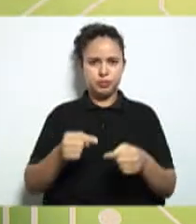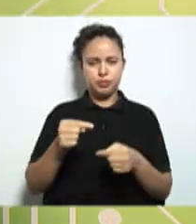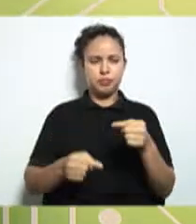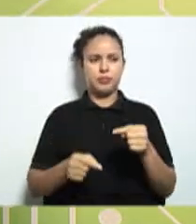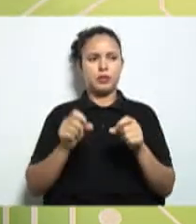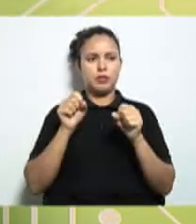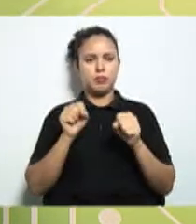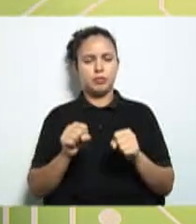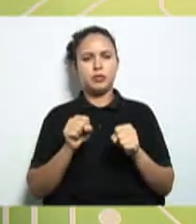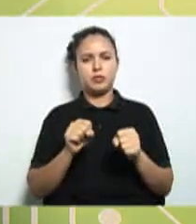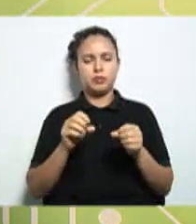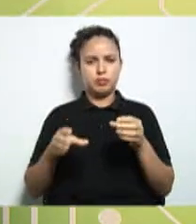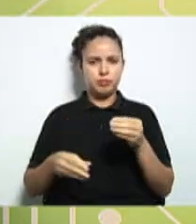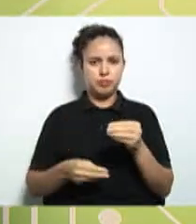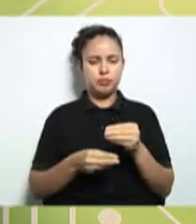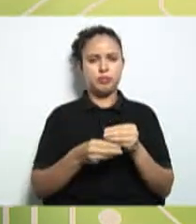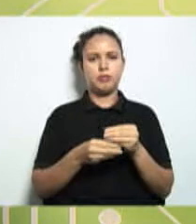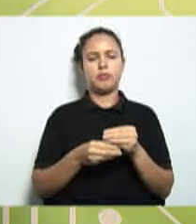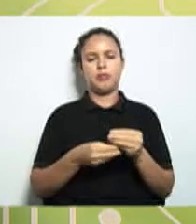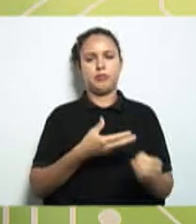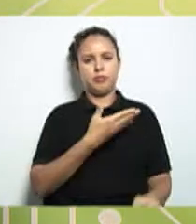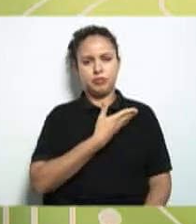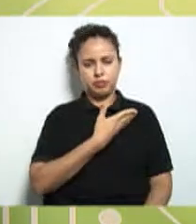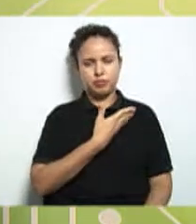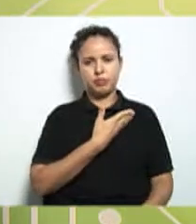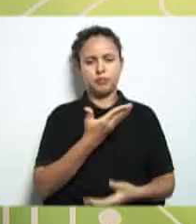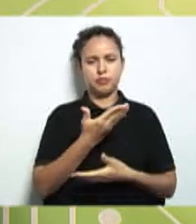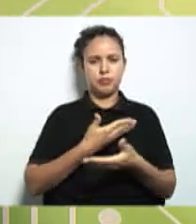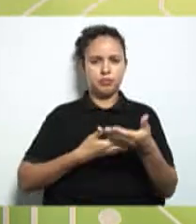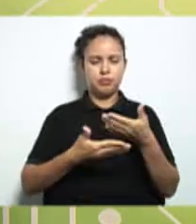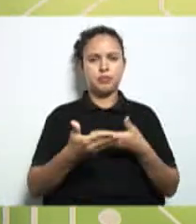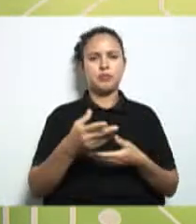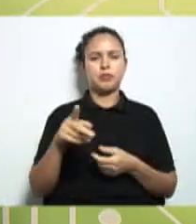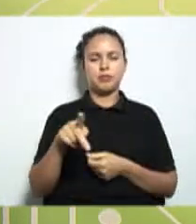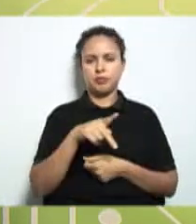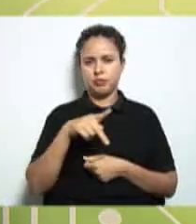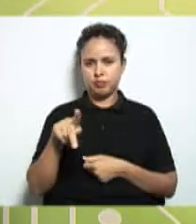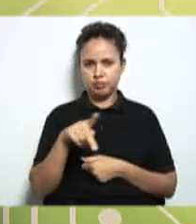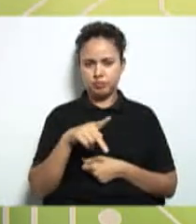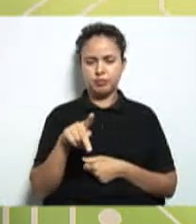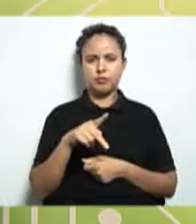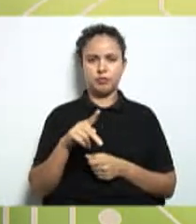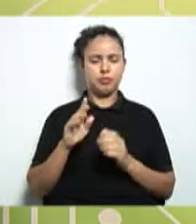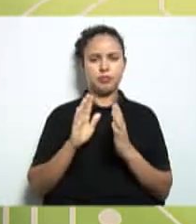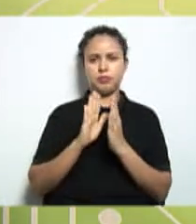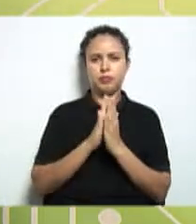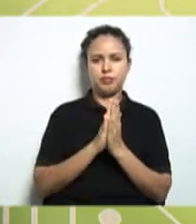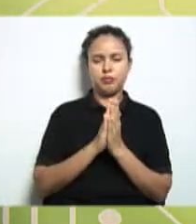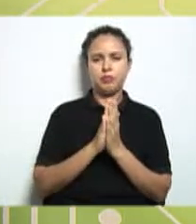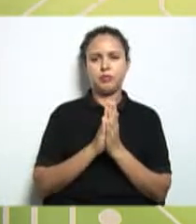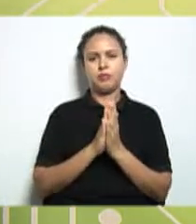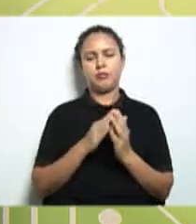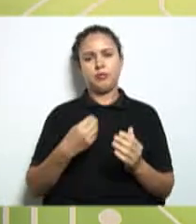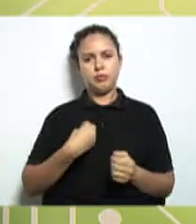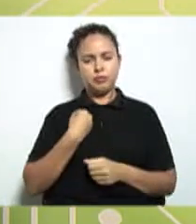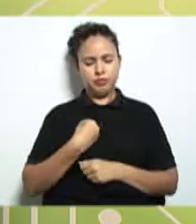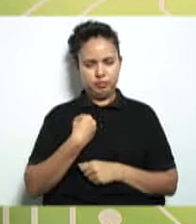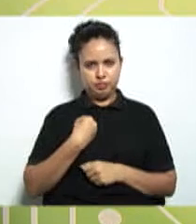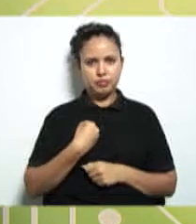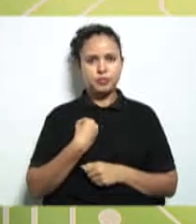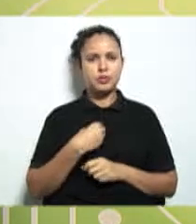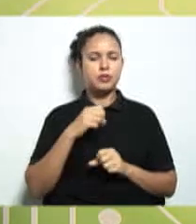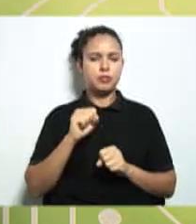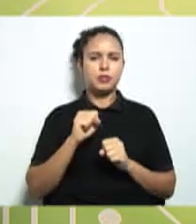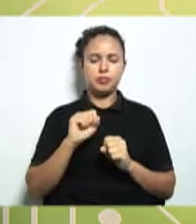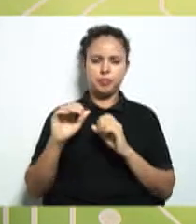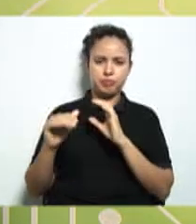possa colocar isso entre os colegas e com a ajuda do seu professor, que está aí com você, professor presencial, você